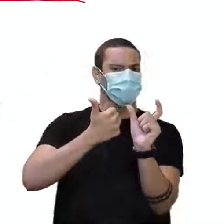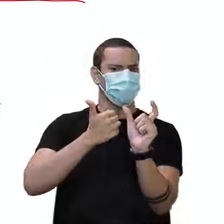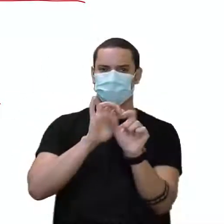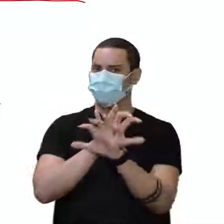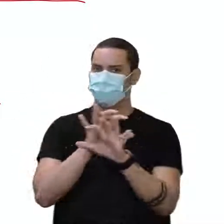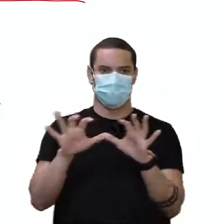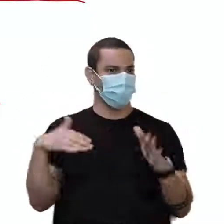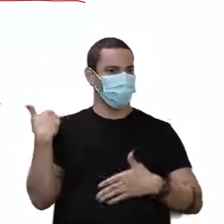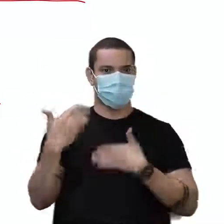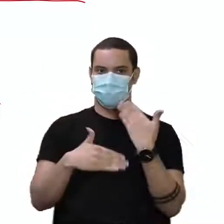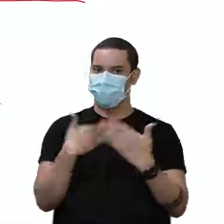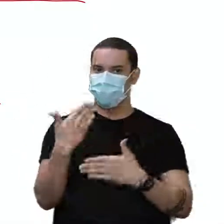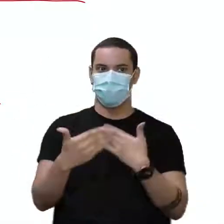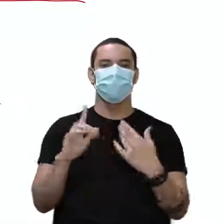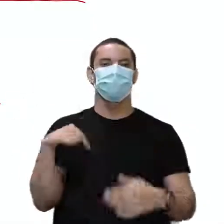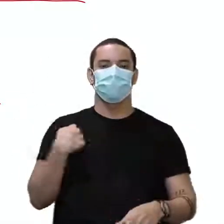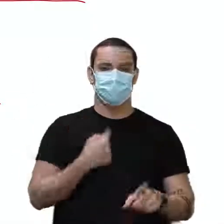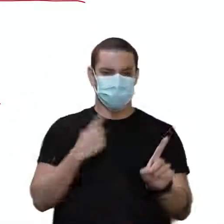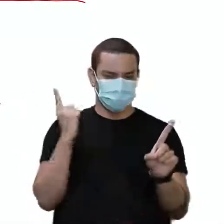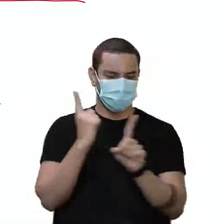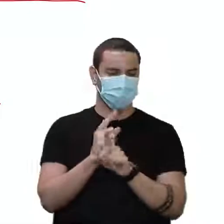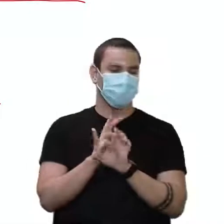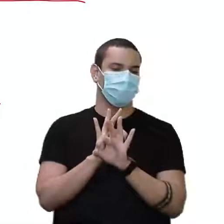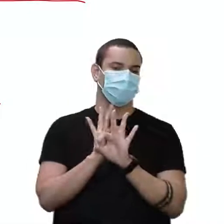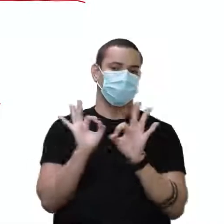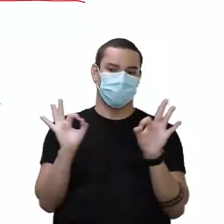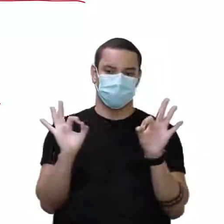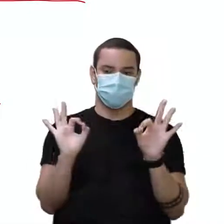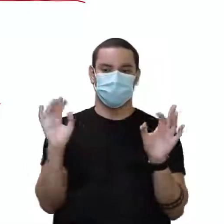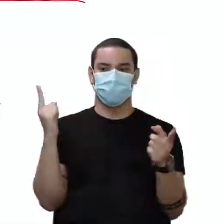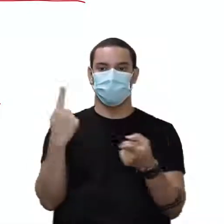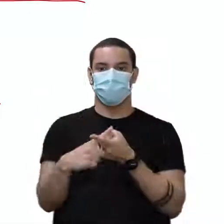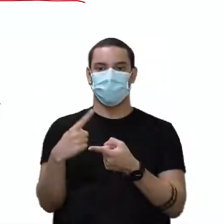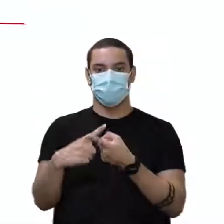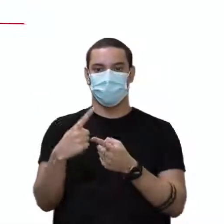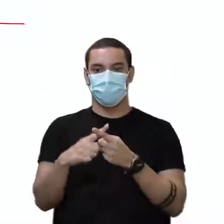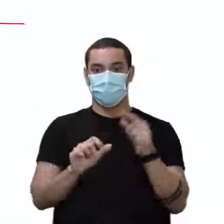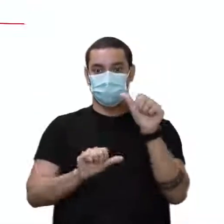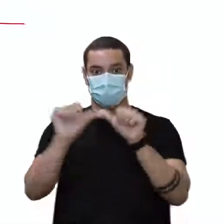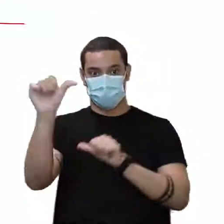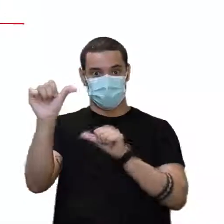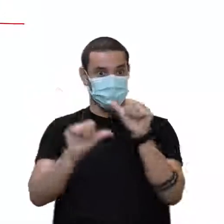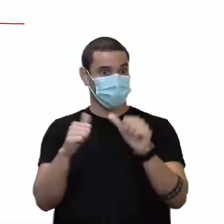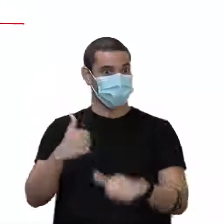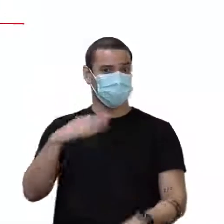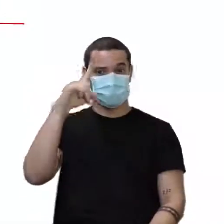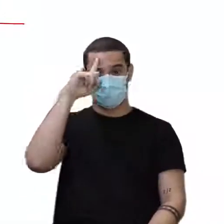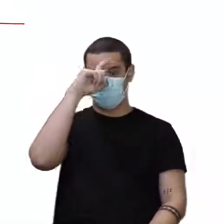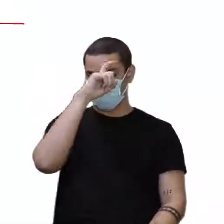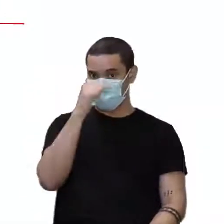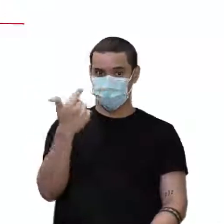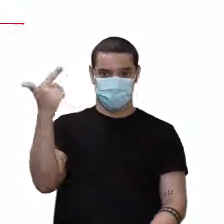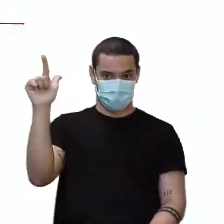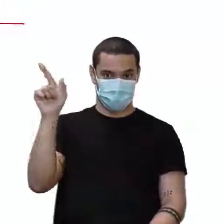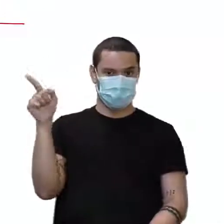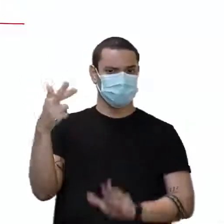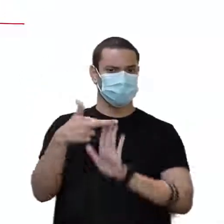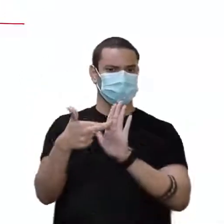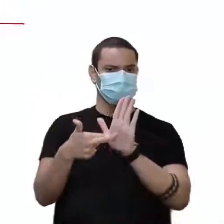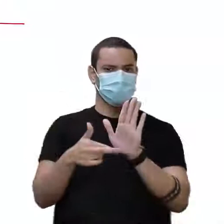passado continua a mesma coisa. E vamos achar isso ótimo, porque os irregulares, eles são bem mais complicados. Então, os que têm